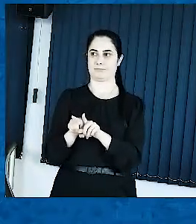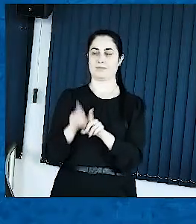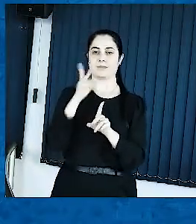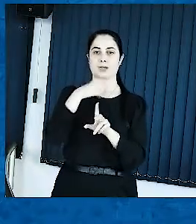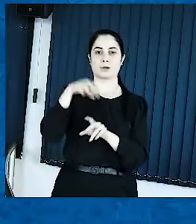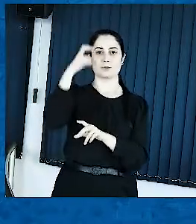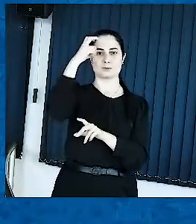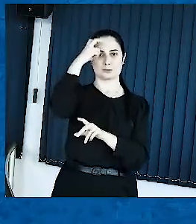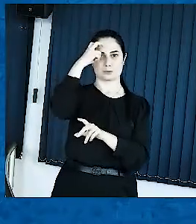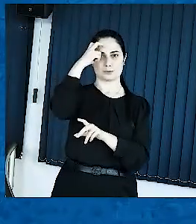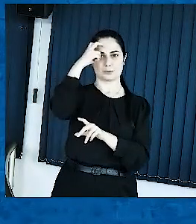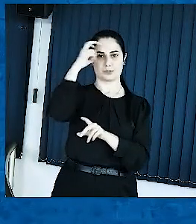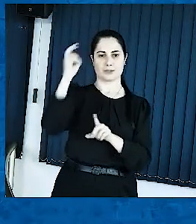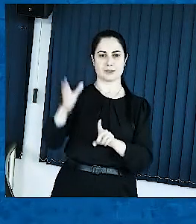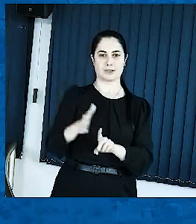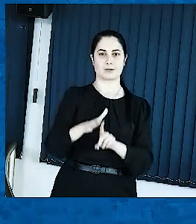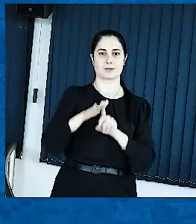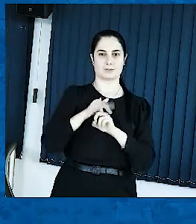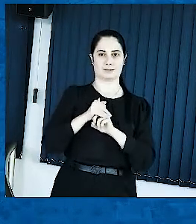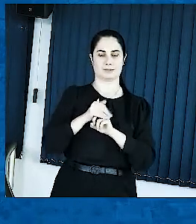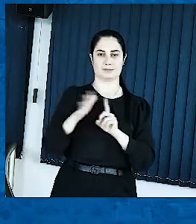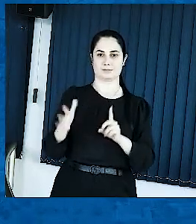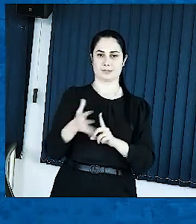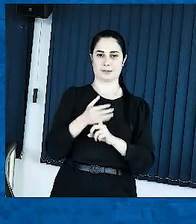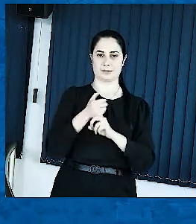Cultura e acolhimento.